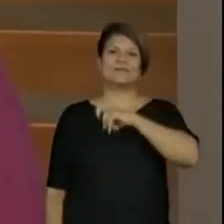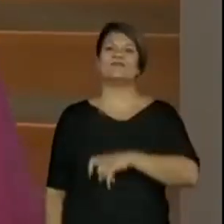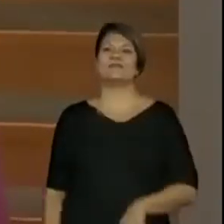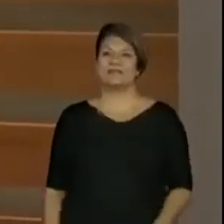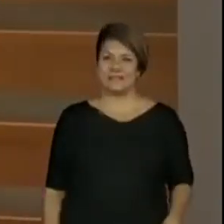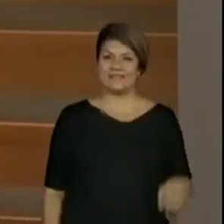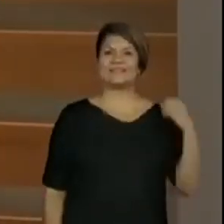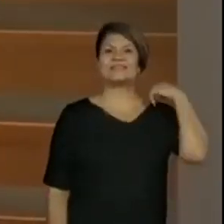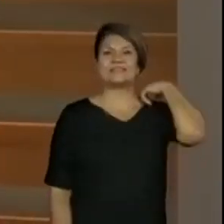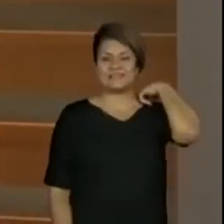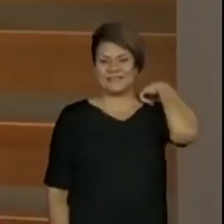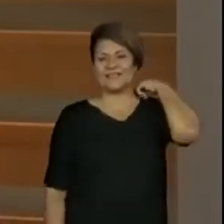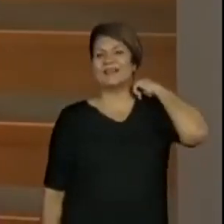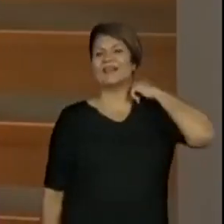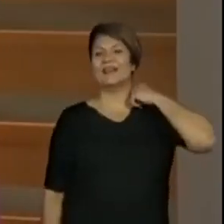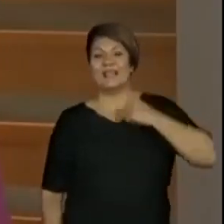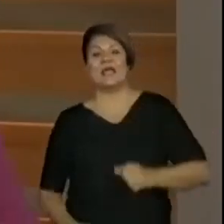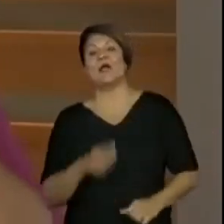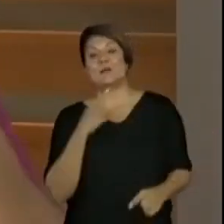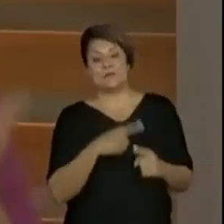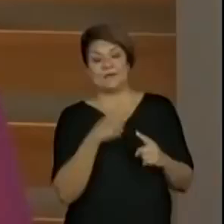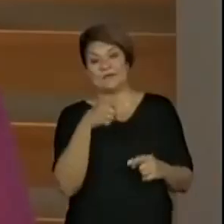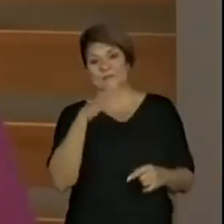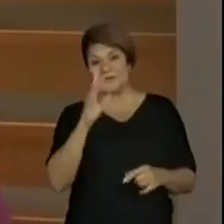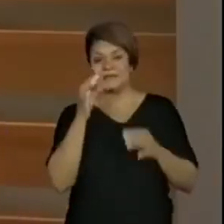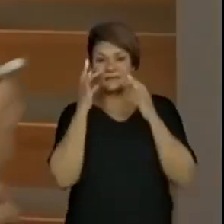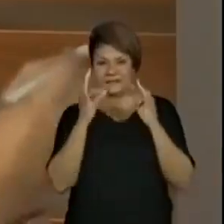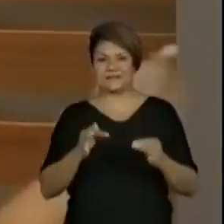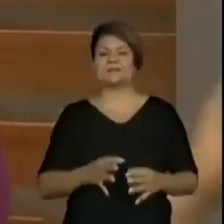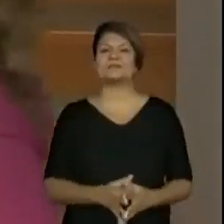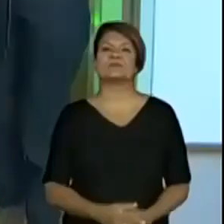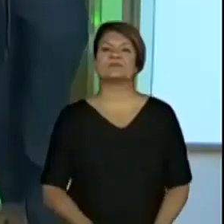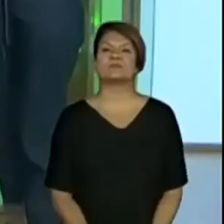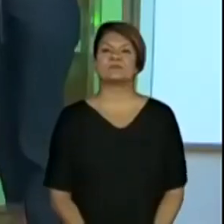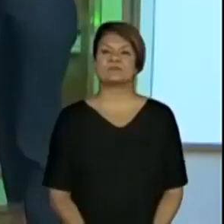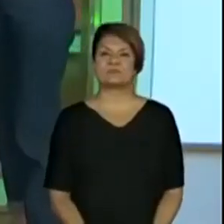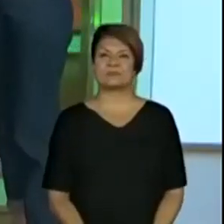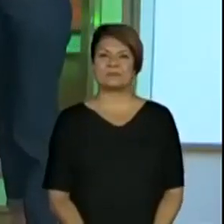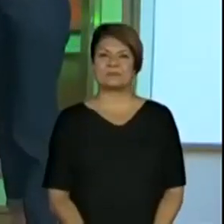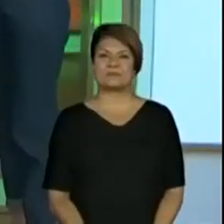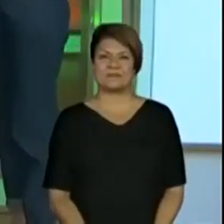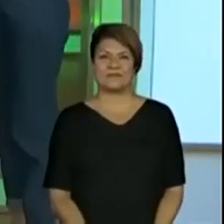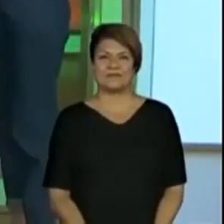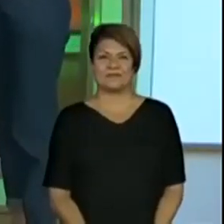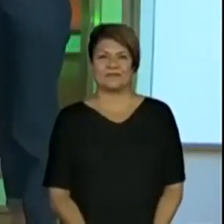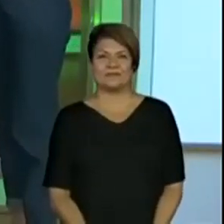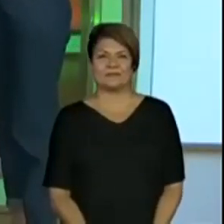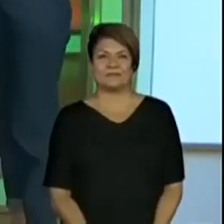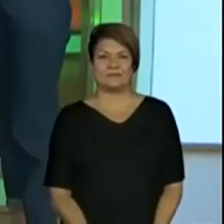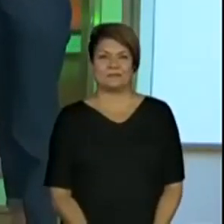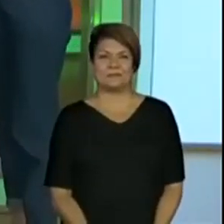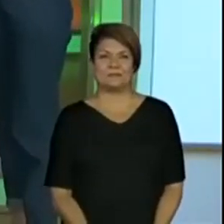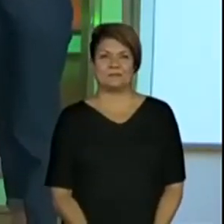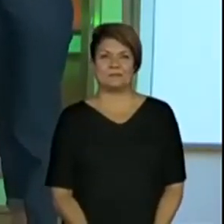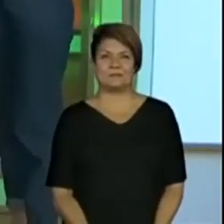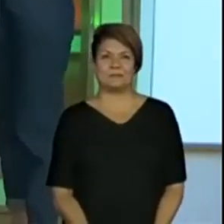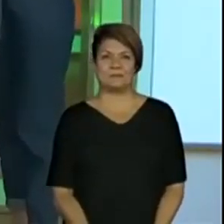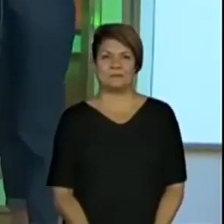Vocês, olha como vocês estão mais atentos que a gente. Então, 35. Vamos lá. Vou